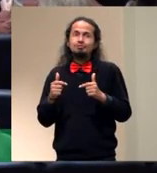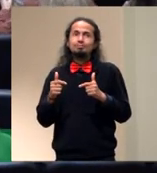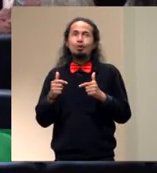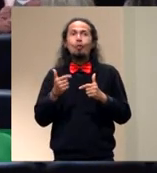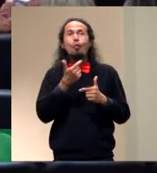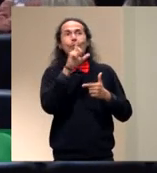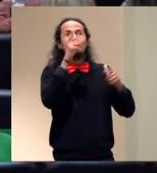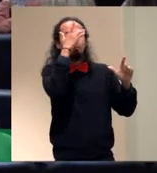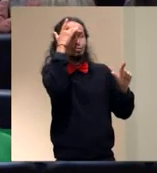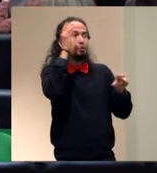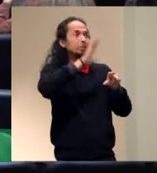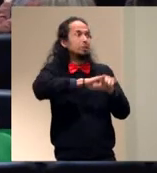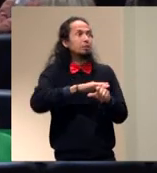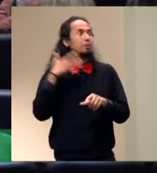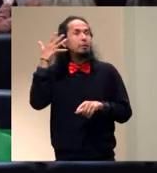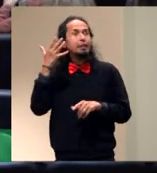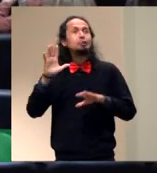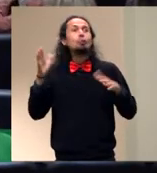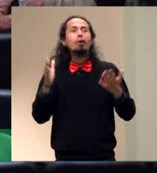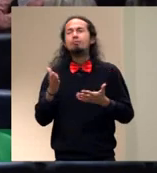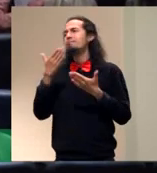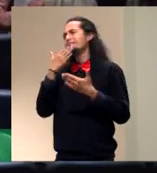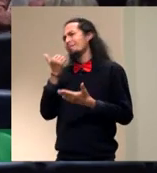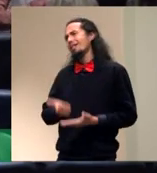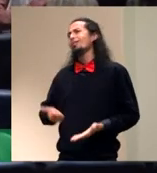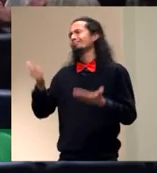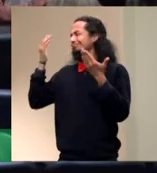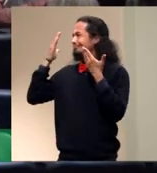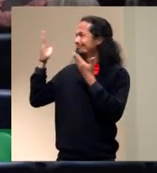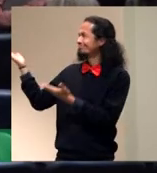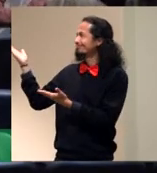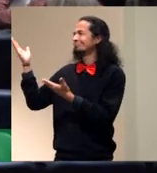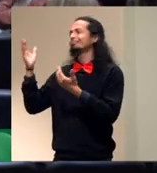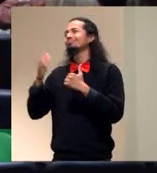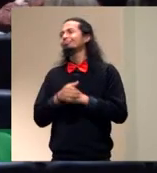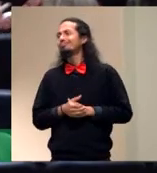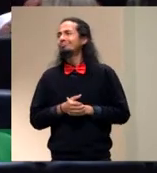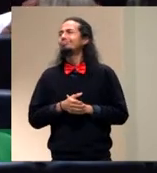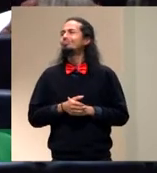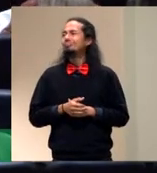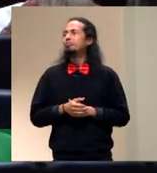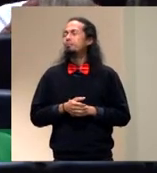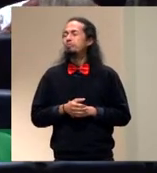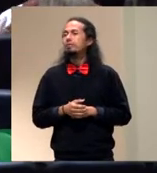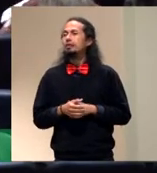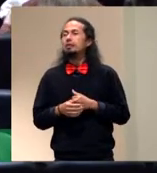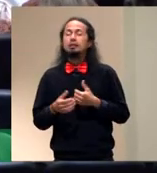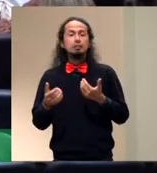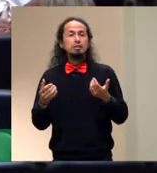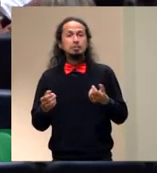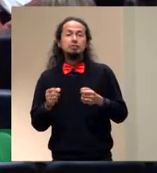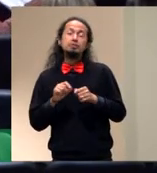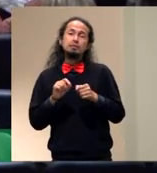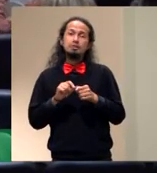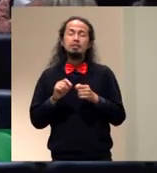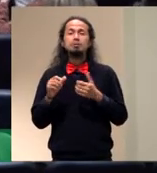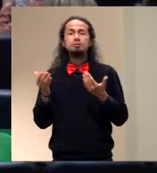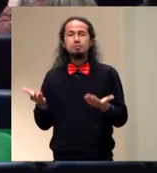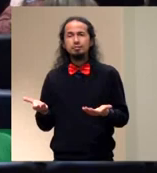esse seminário do que a Heloísa. E fizemos até, um pouco metida que somos, dissemos,